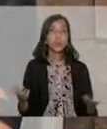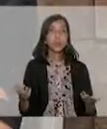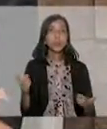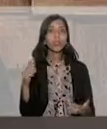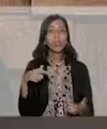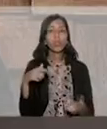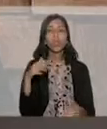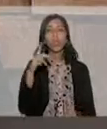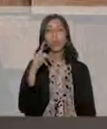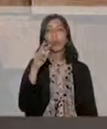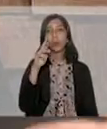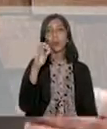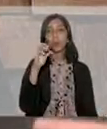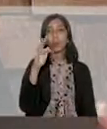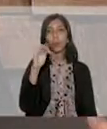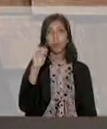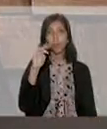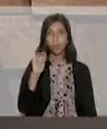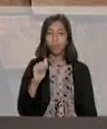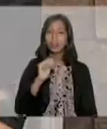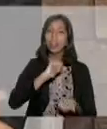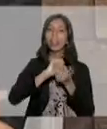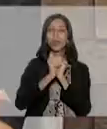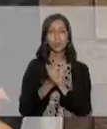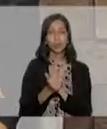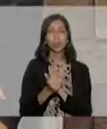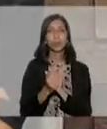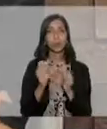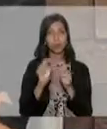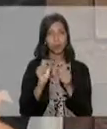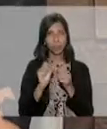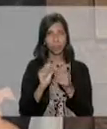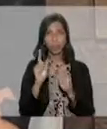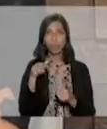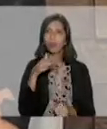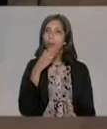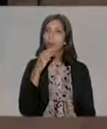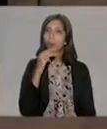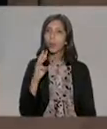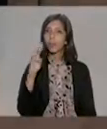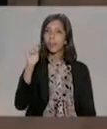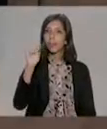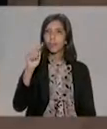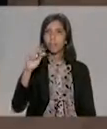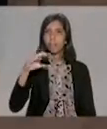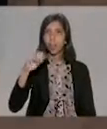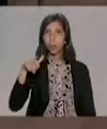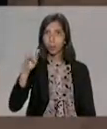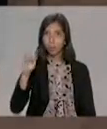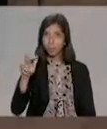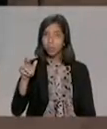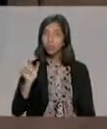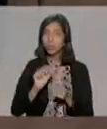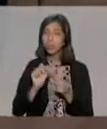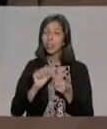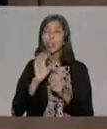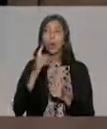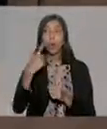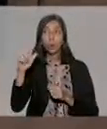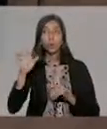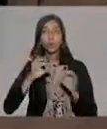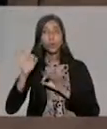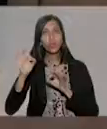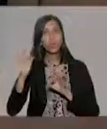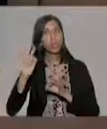juntas? Foi no Profeta. A gente que vocês fizeram uma adaptação. Isso. Não foi? Que era o Valcir que ia fazer. E aí, como ele estava envolvido